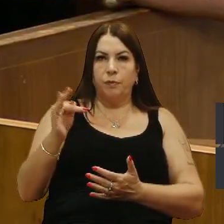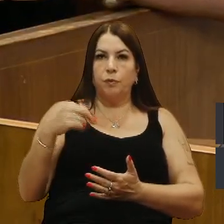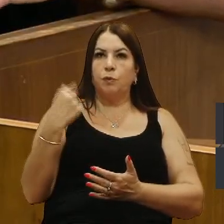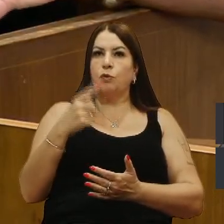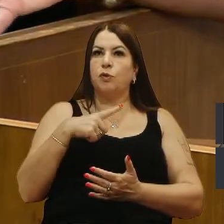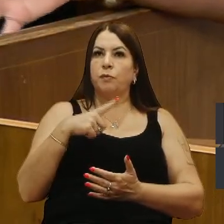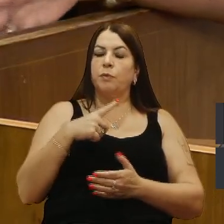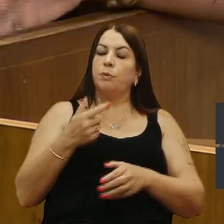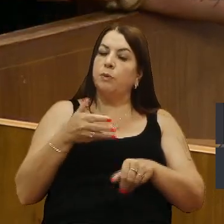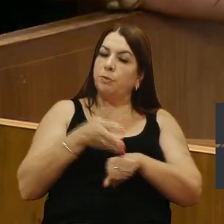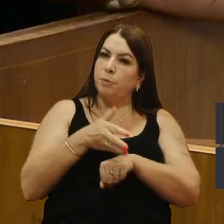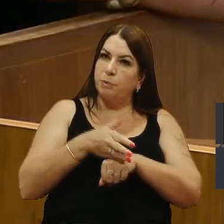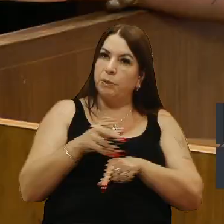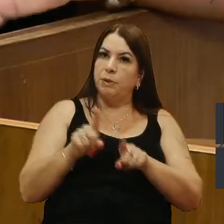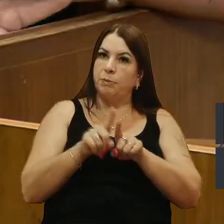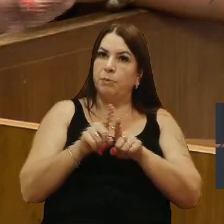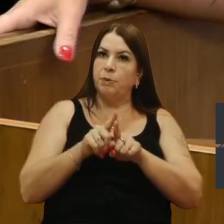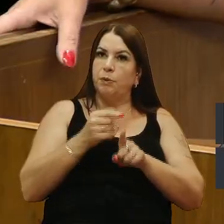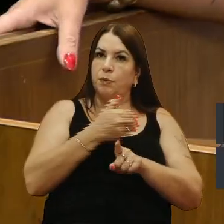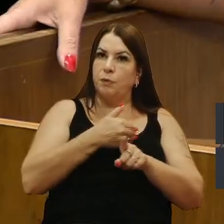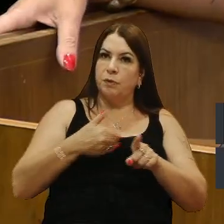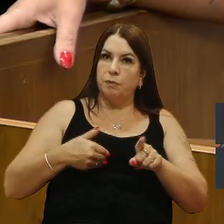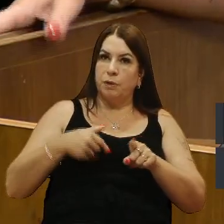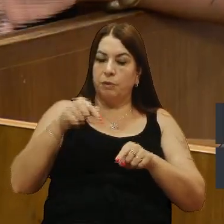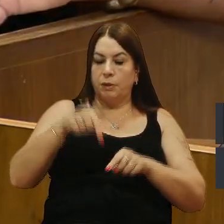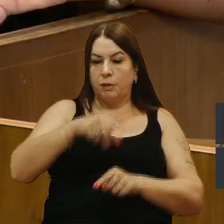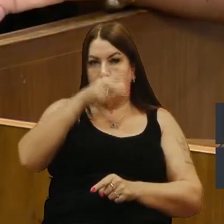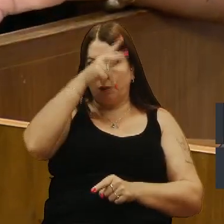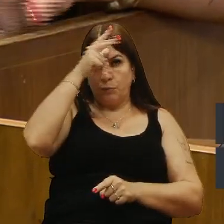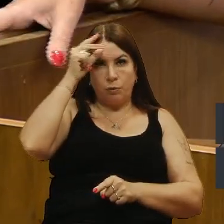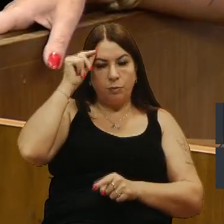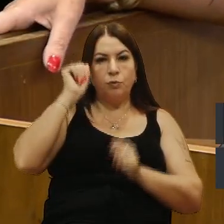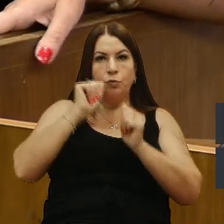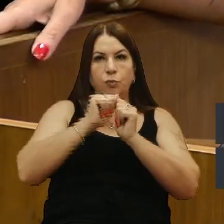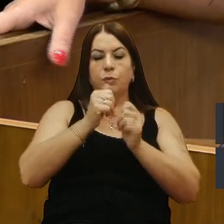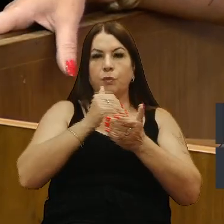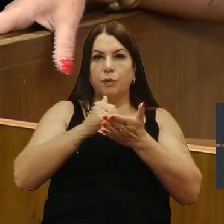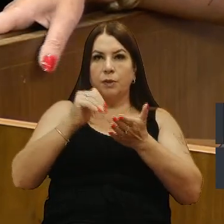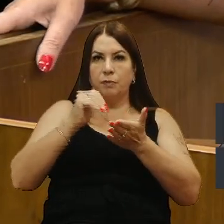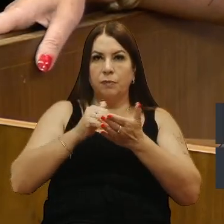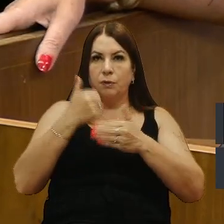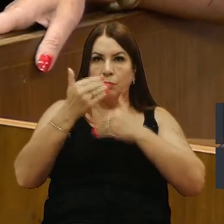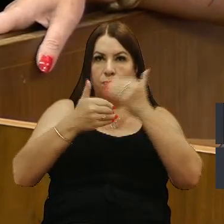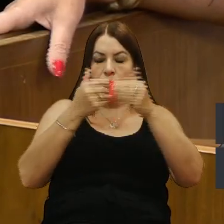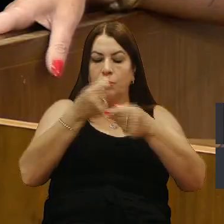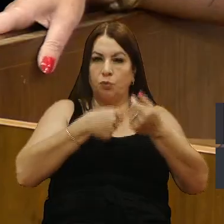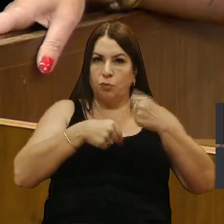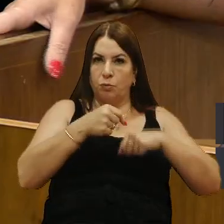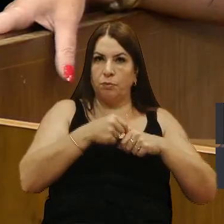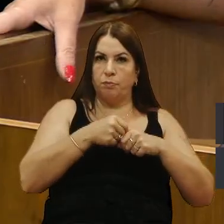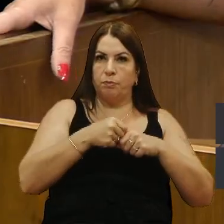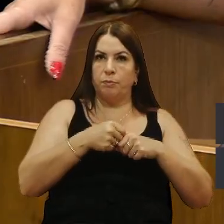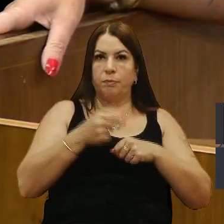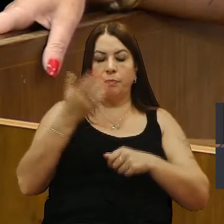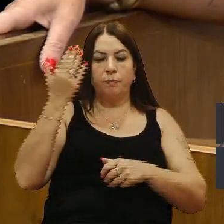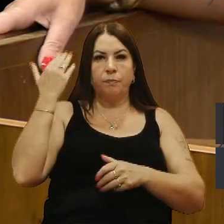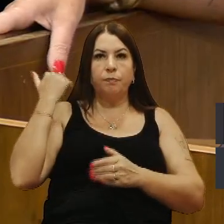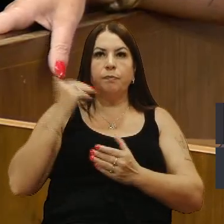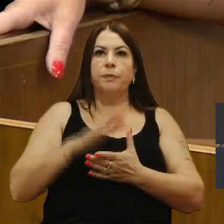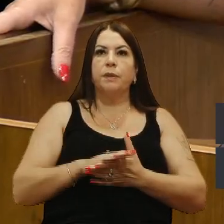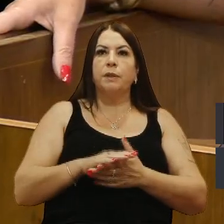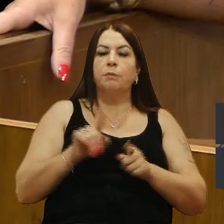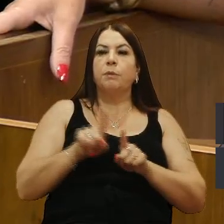tivemos participação do governo municipal, através do secretário de Desenvolvimento Econômico à época,